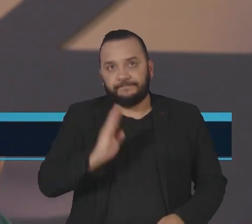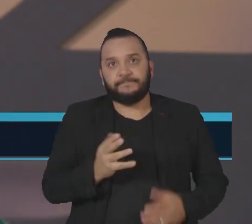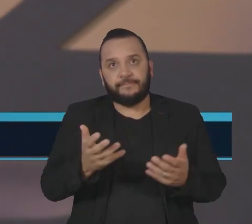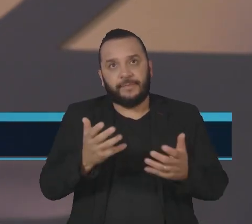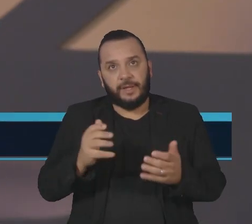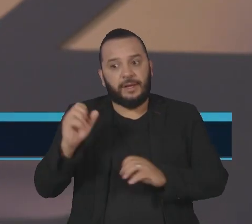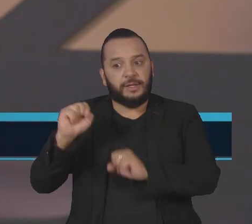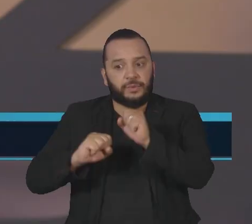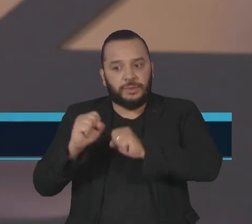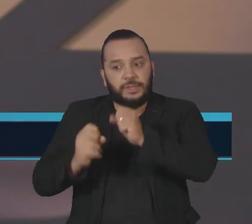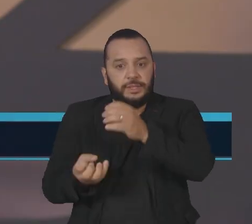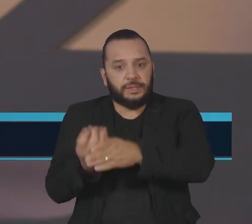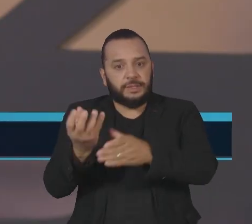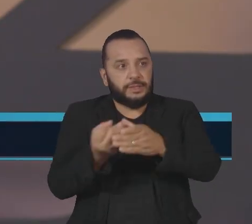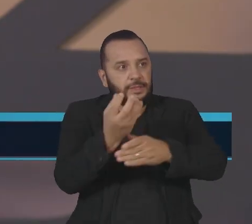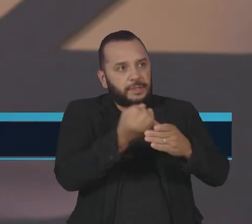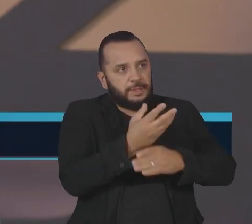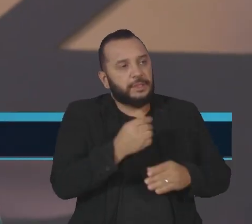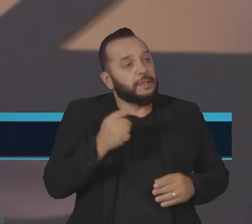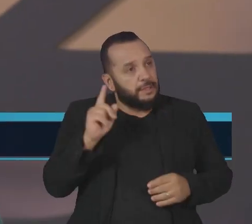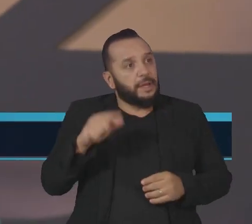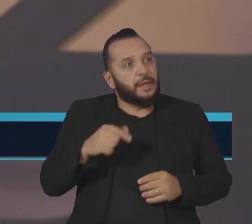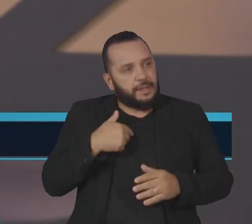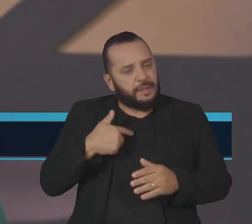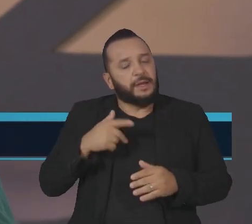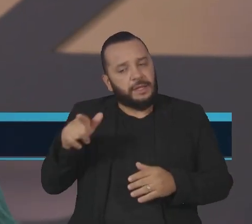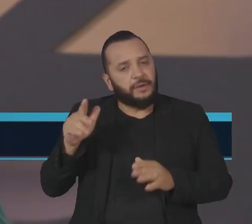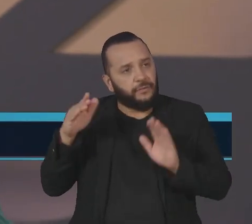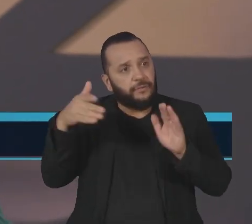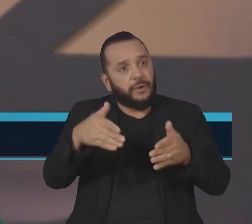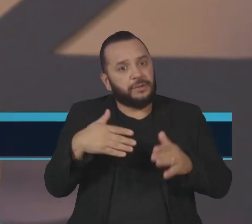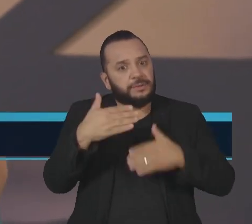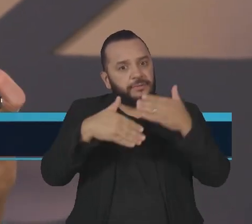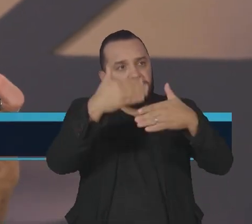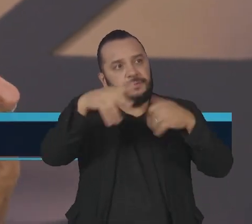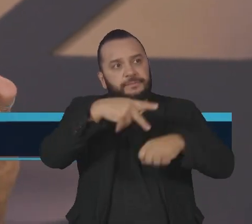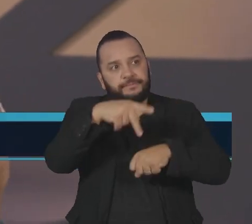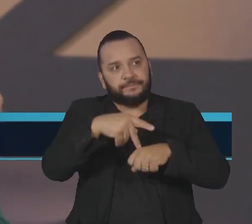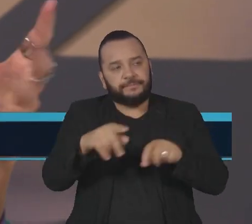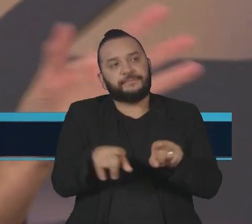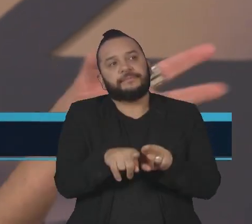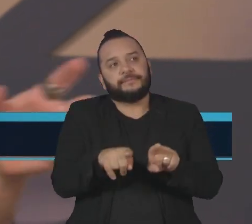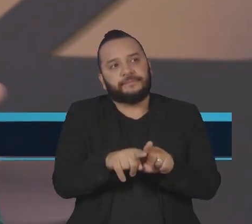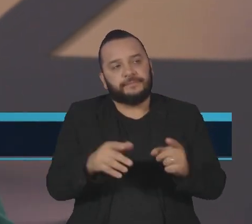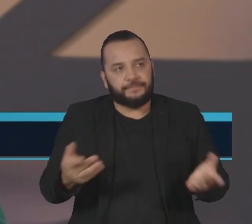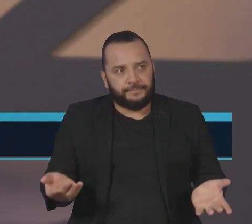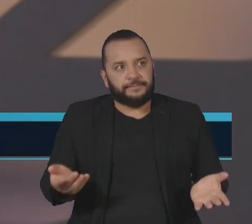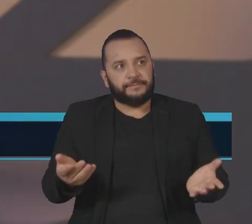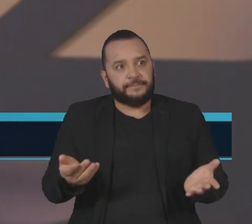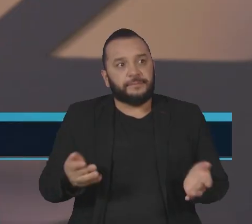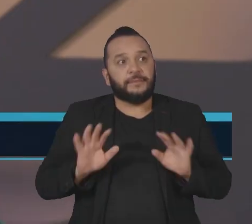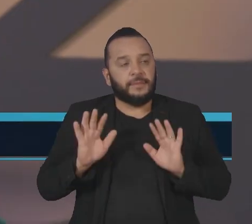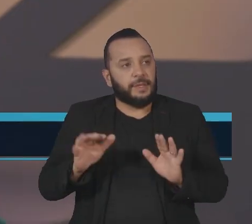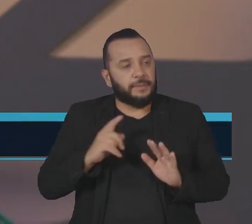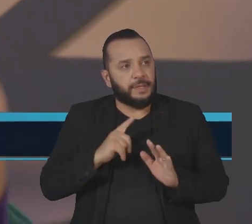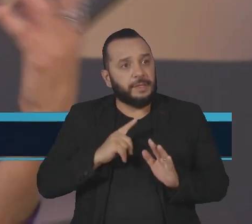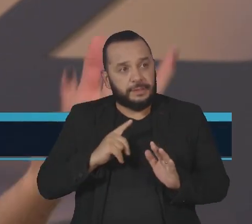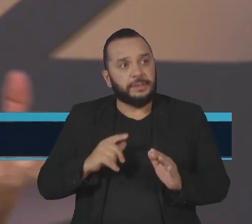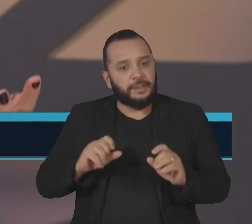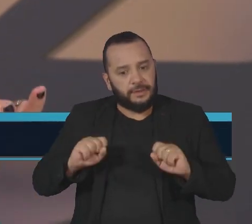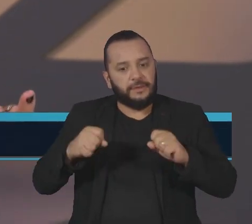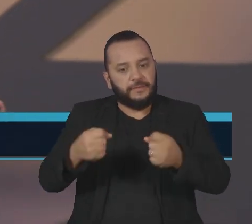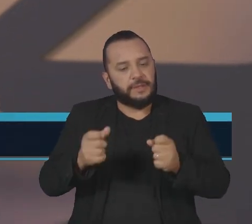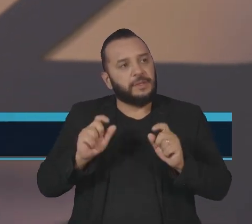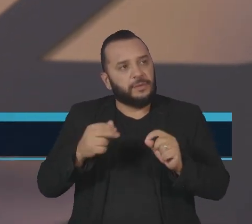industrialização, onde ele se encaixava, aí dá para falar que ele era desenvolvimentista, mas ao mesmo tempo, o defesa dele não era um desenvolvimentismo do